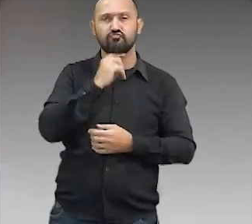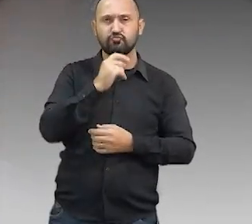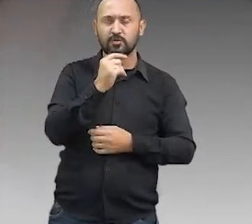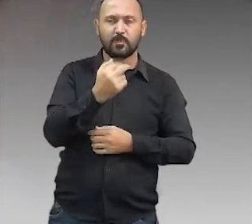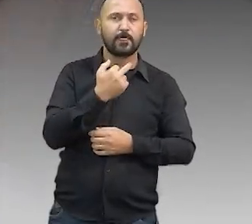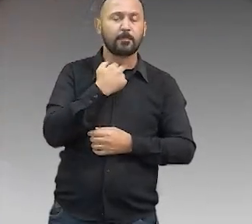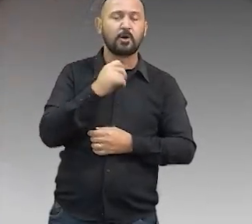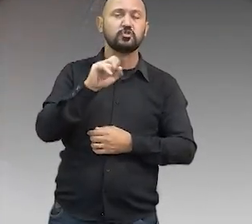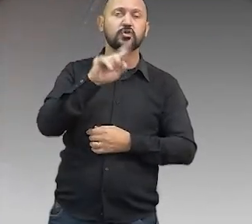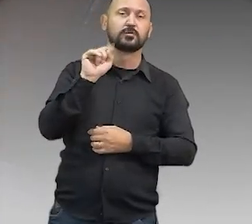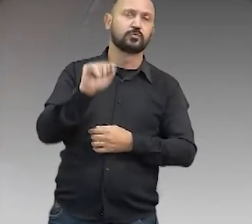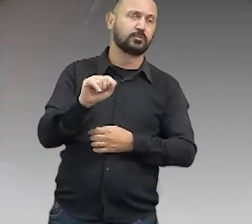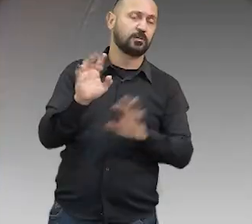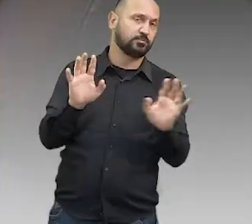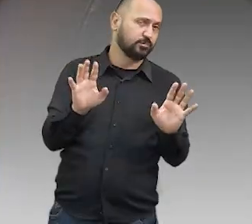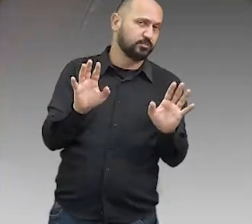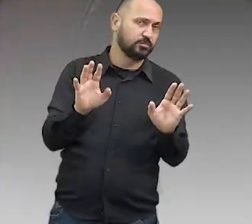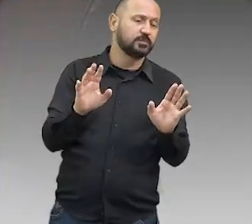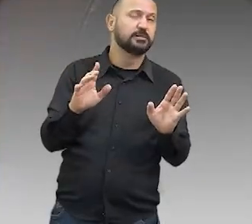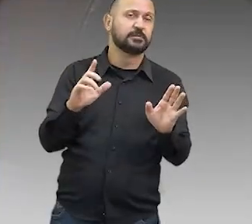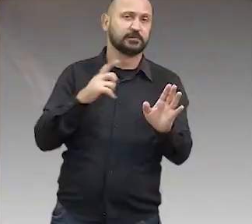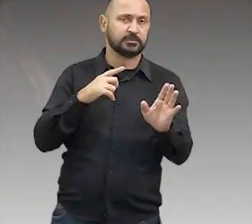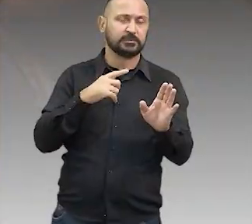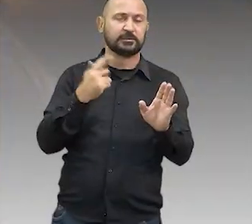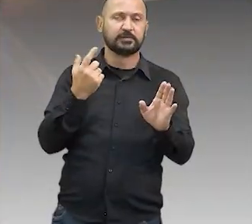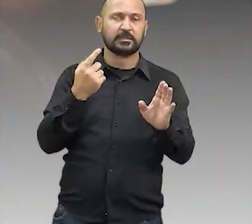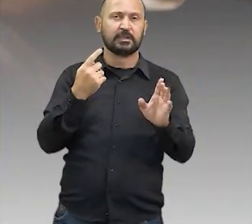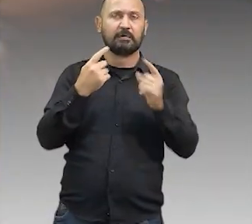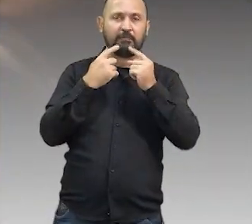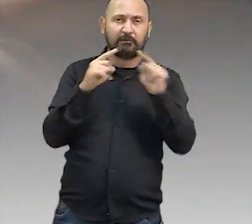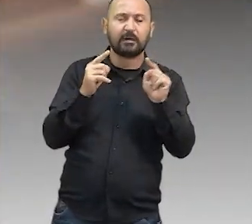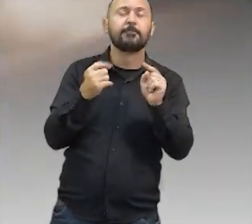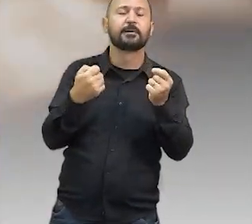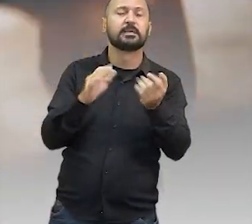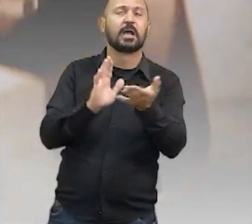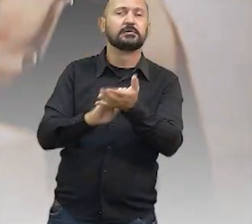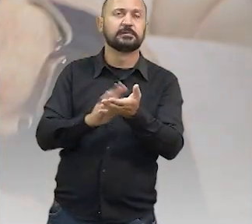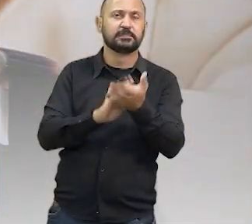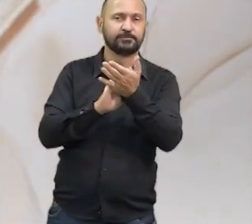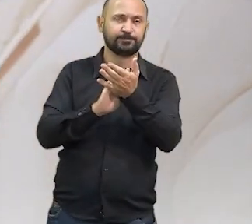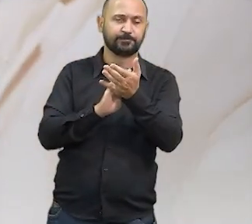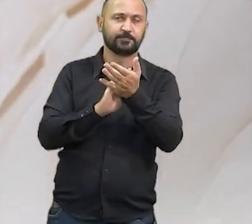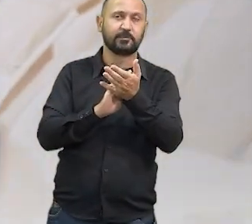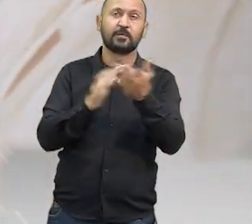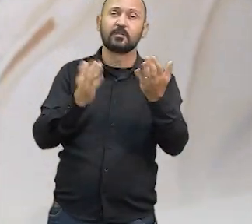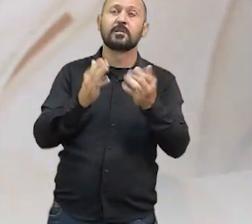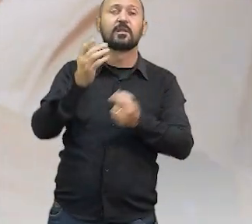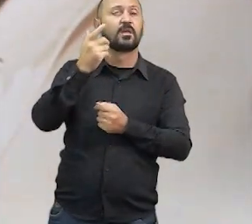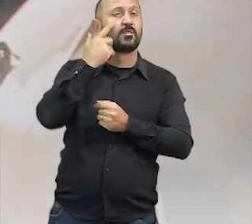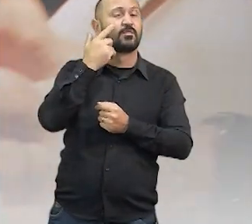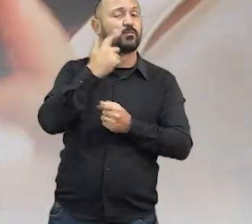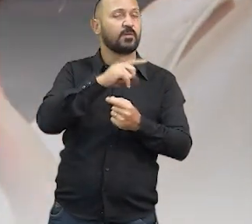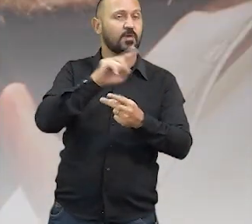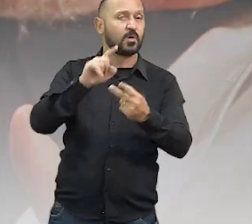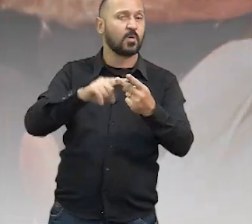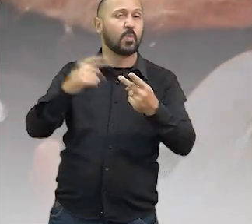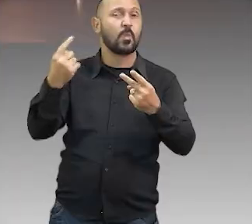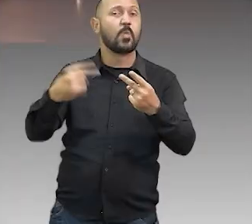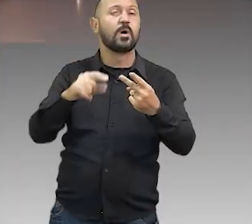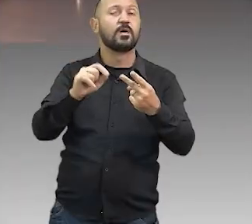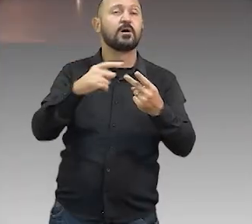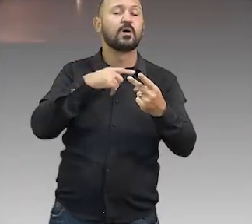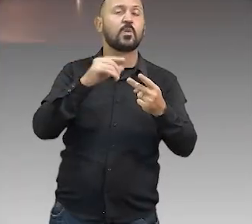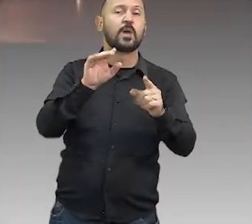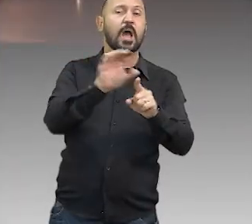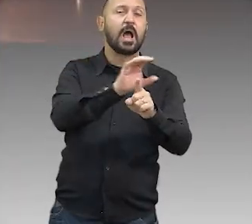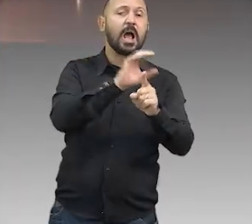não tem dúvida, ninguém pode questionar isso, ninguém pode criticar, elogiar. Agora, tem que ver também o outro lado,